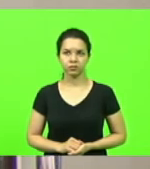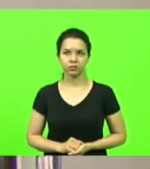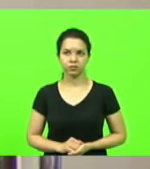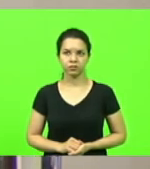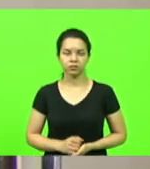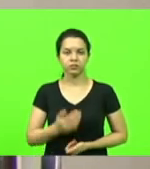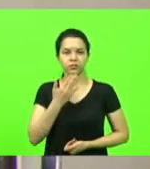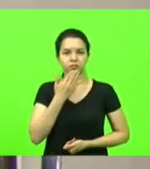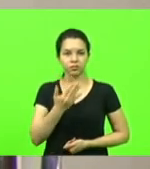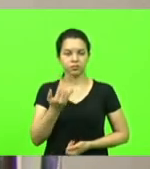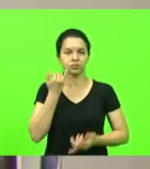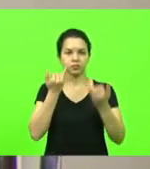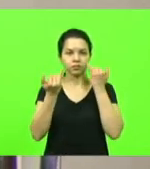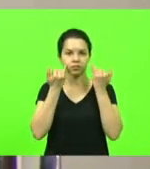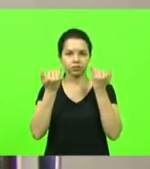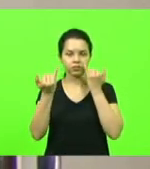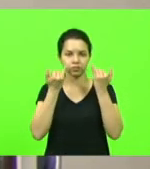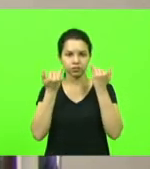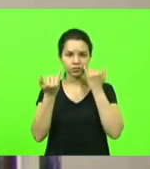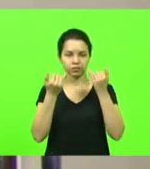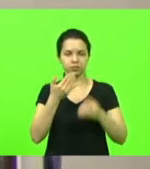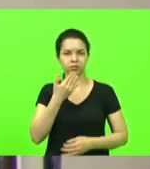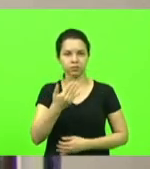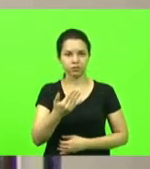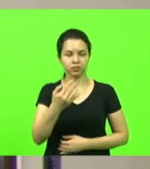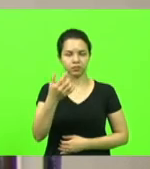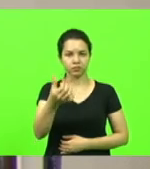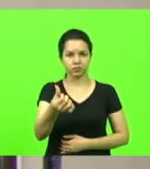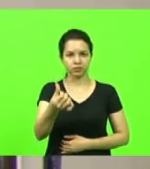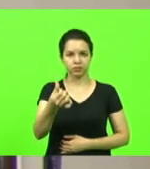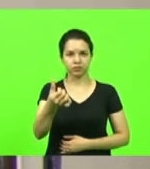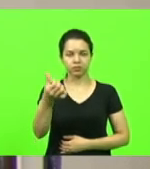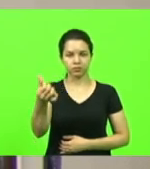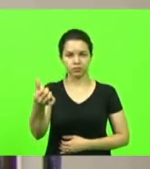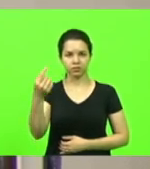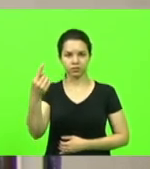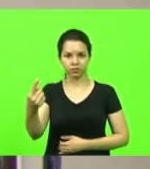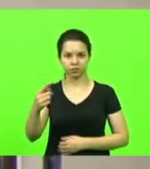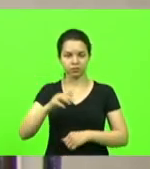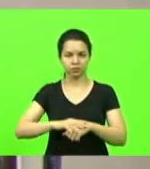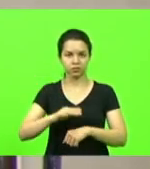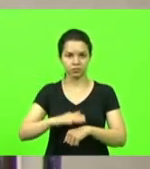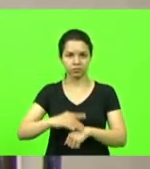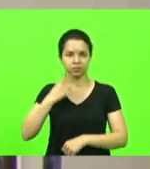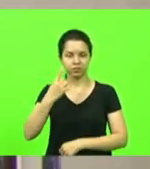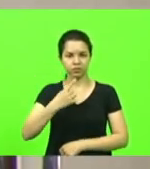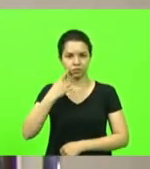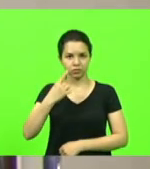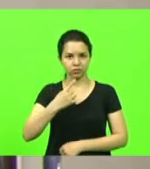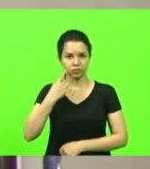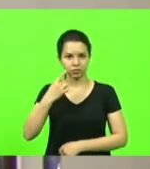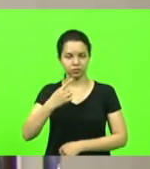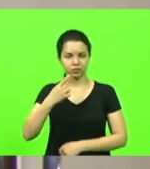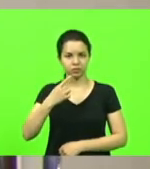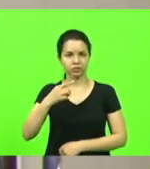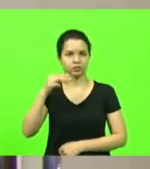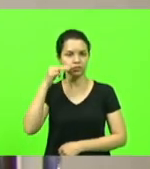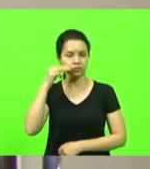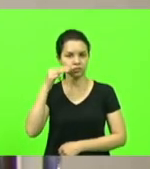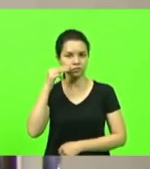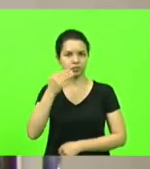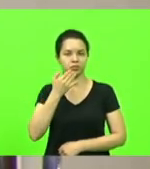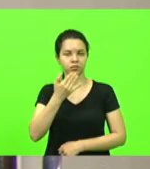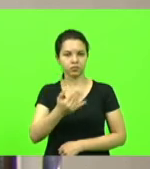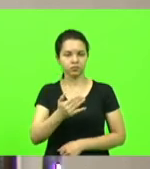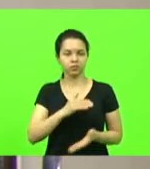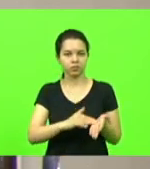Pedidos de informação. Pedido de informação 661, autor deputada Marlene Fengler, solicitando ao secretário